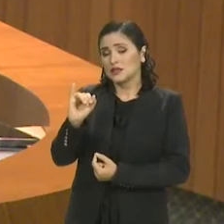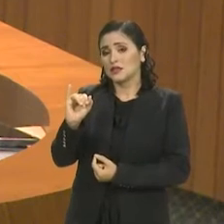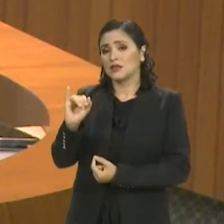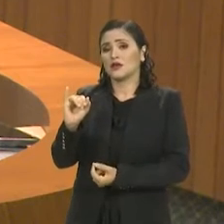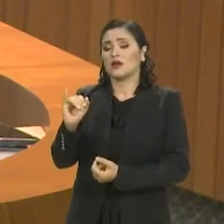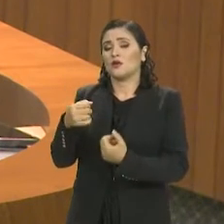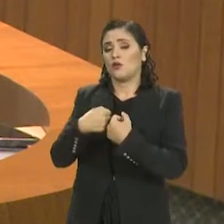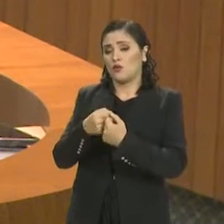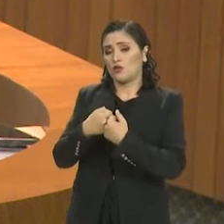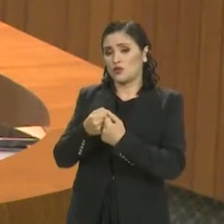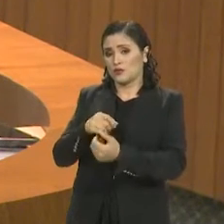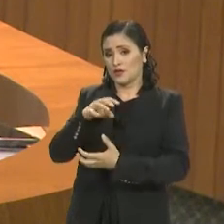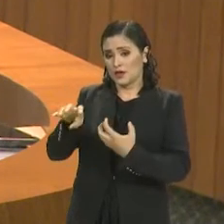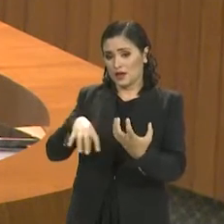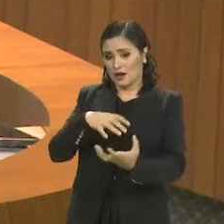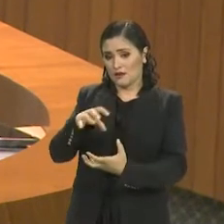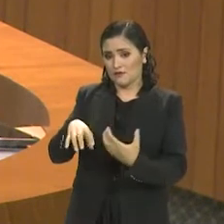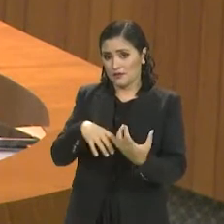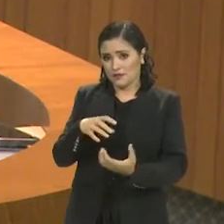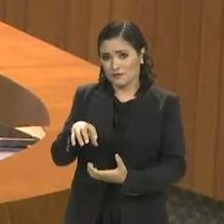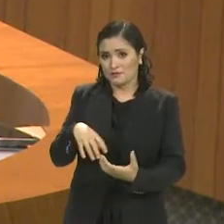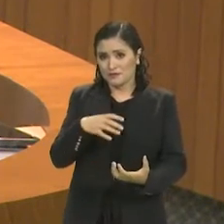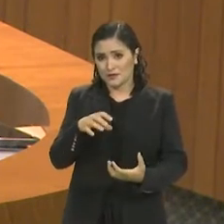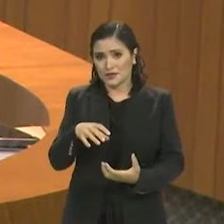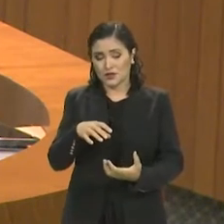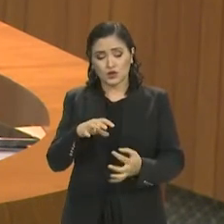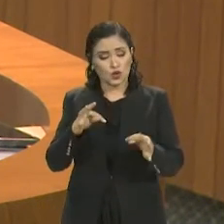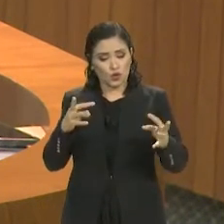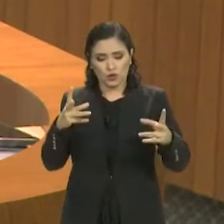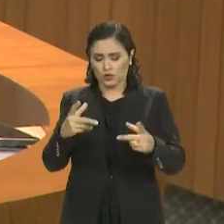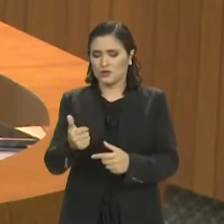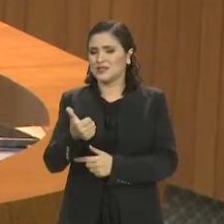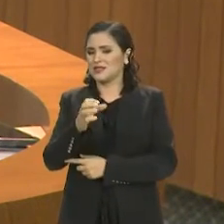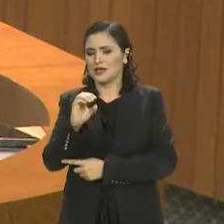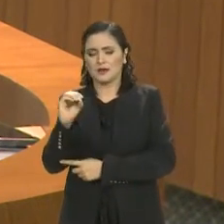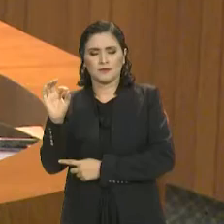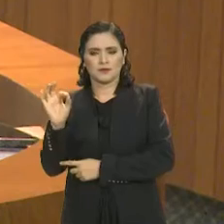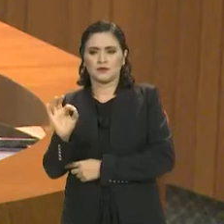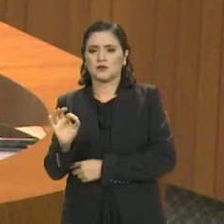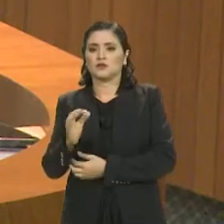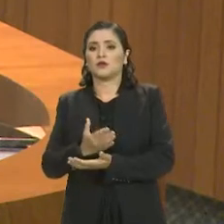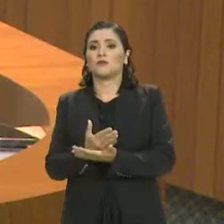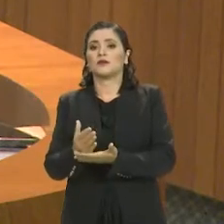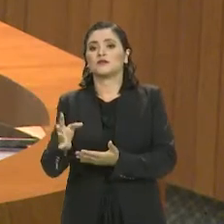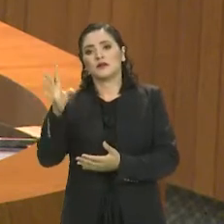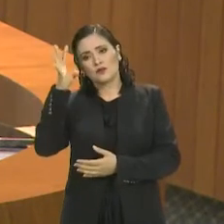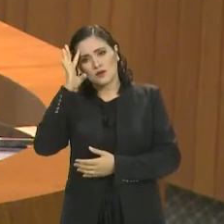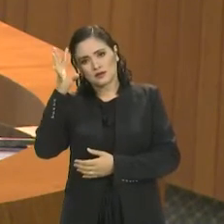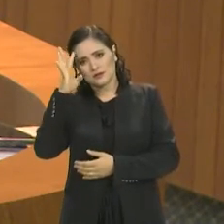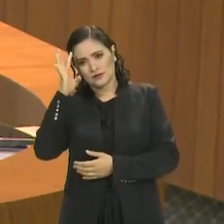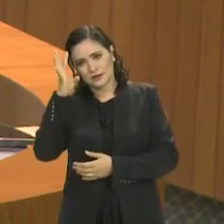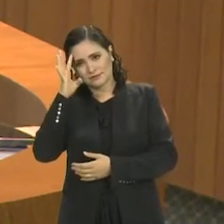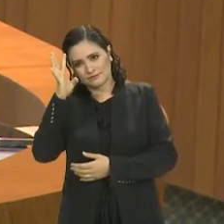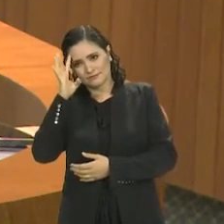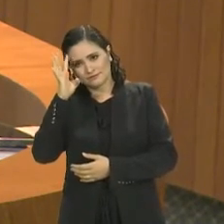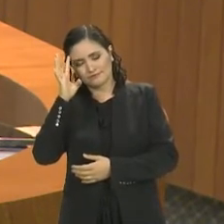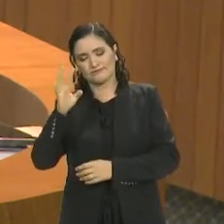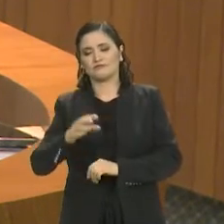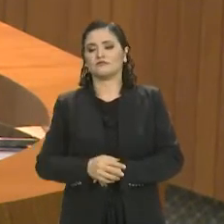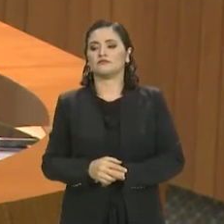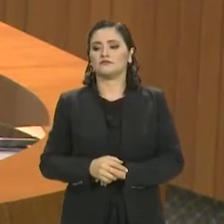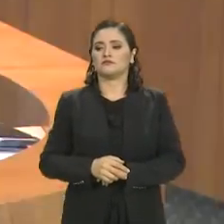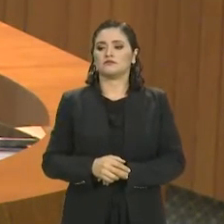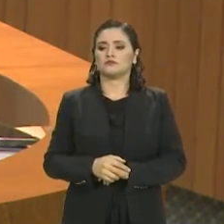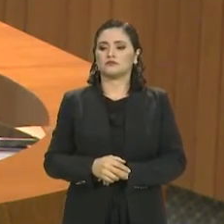de quarta-feira. Ou seja, terceiro indicativo de greve. Felizmente, e aí aqui do lado da proteção dos